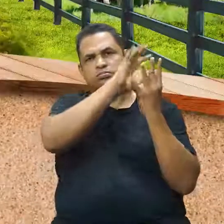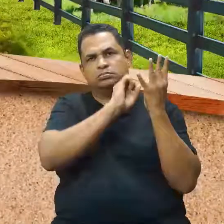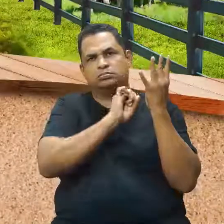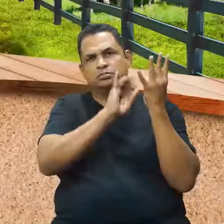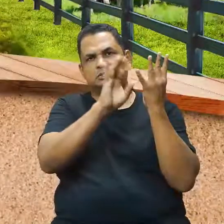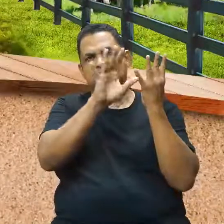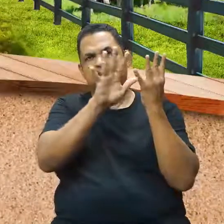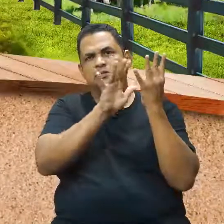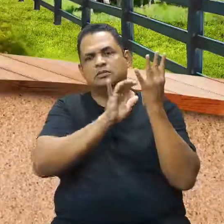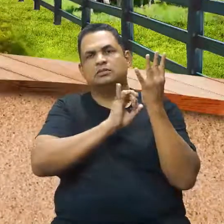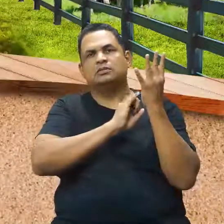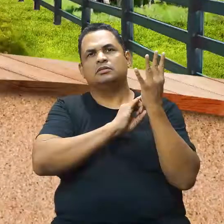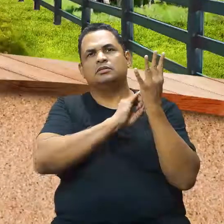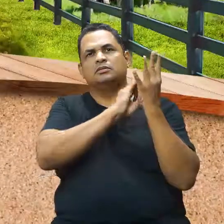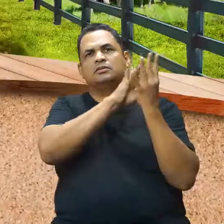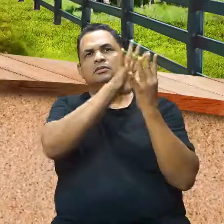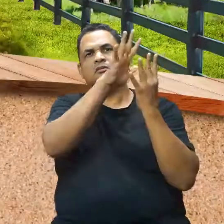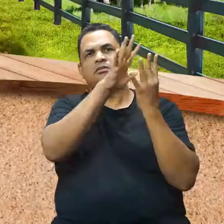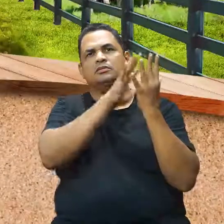determinados